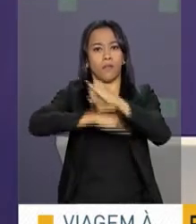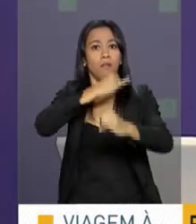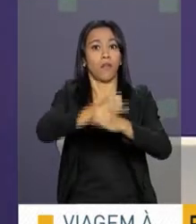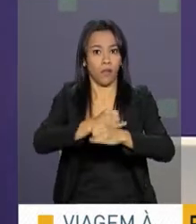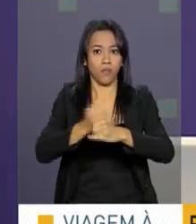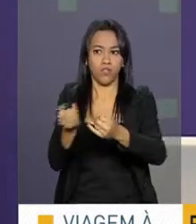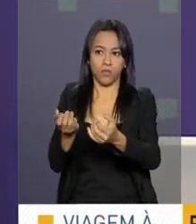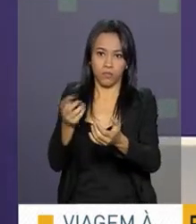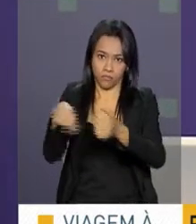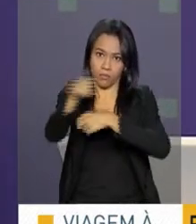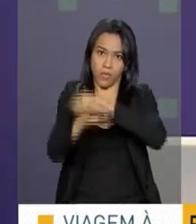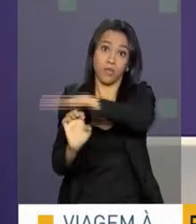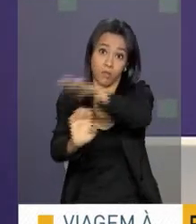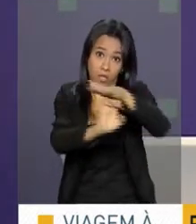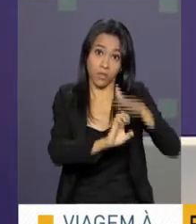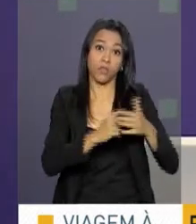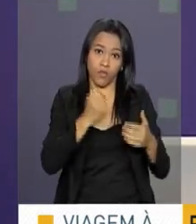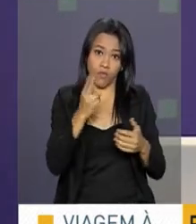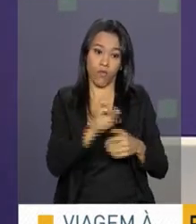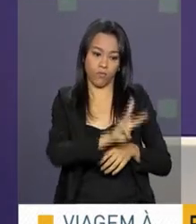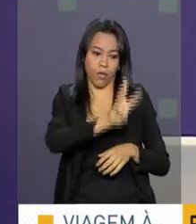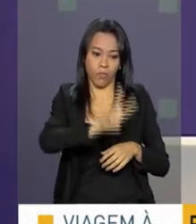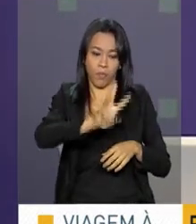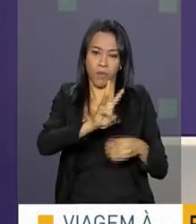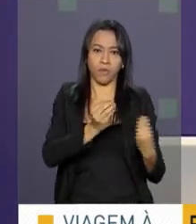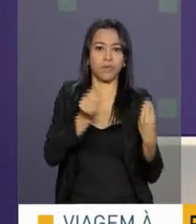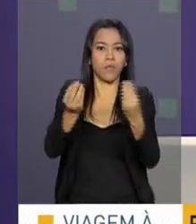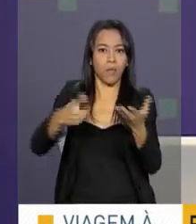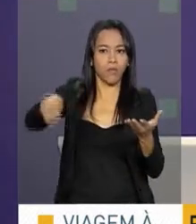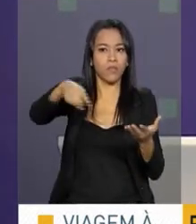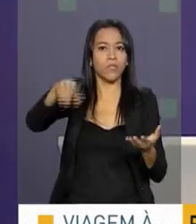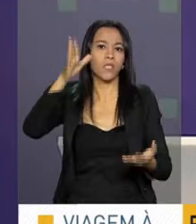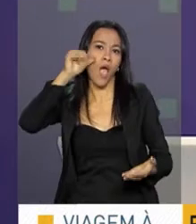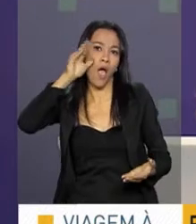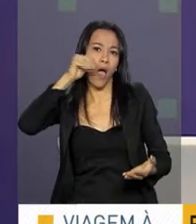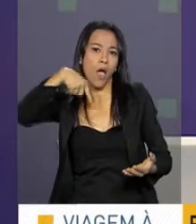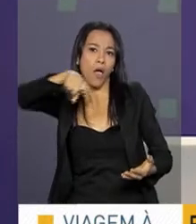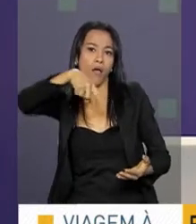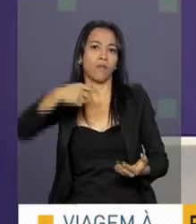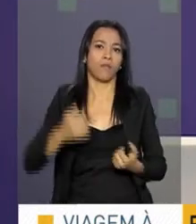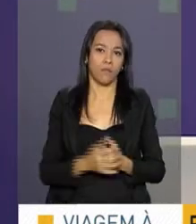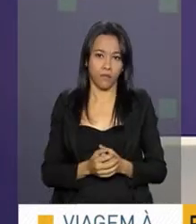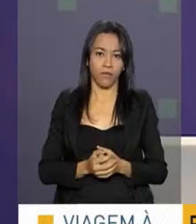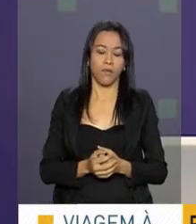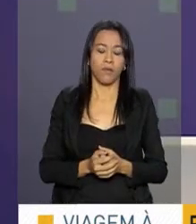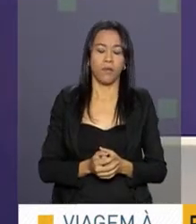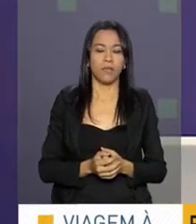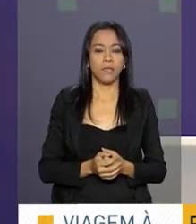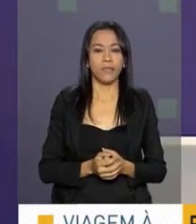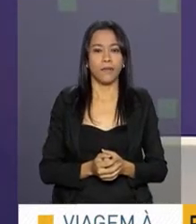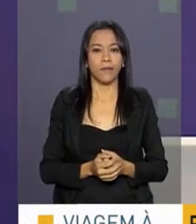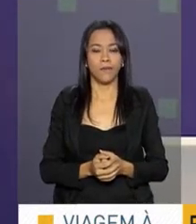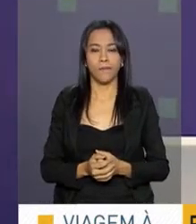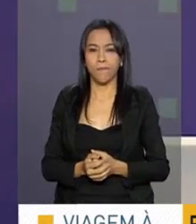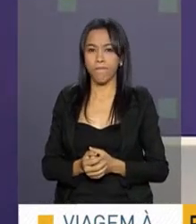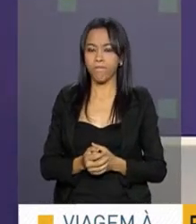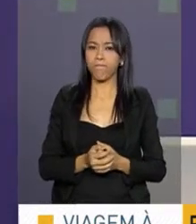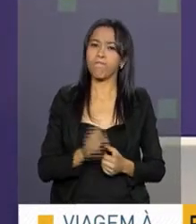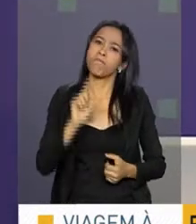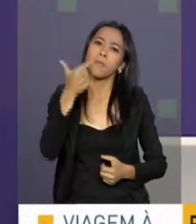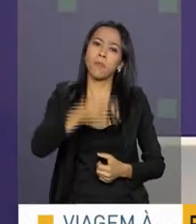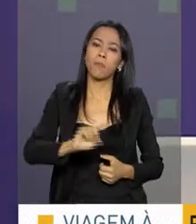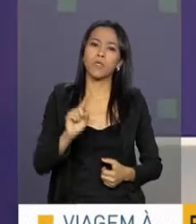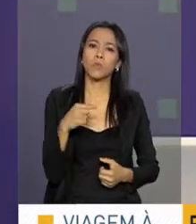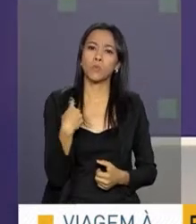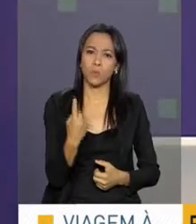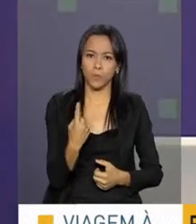para que tomem nota. E se constitui, então, em mais um elemento da